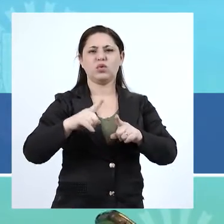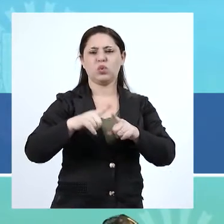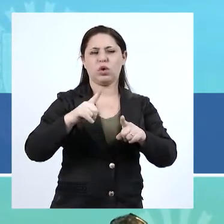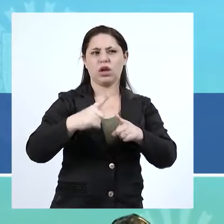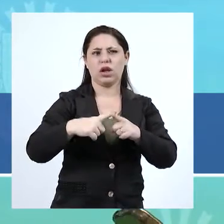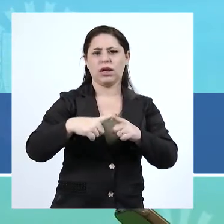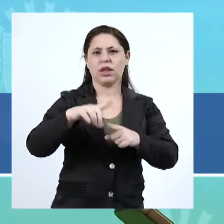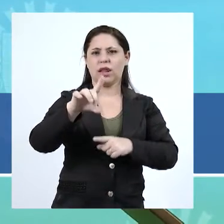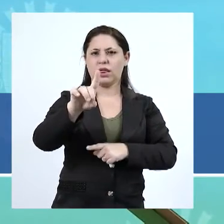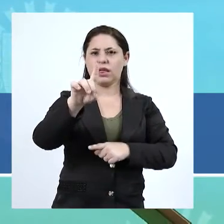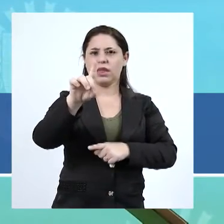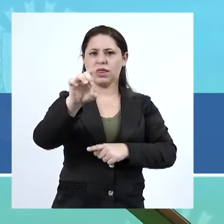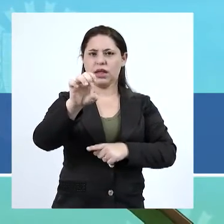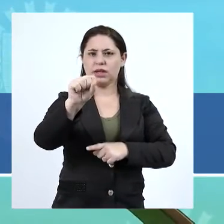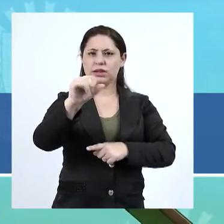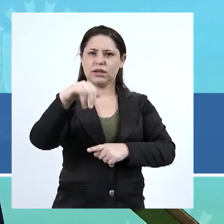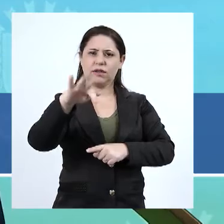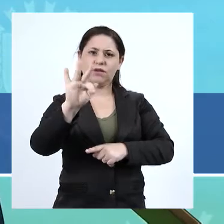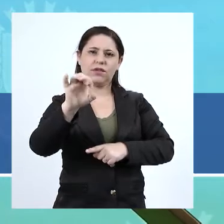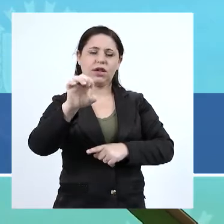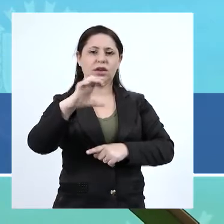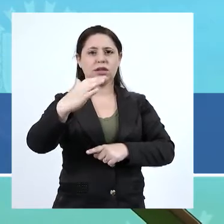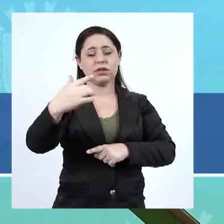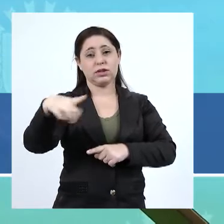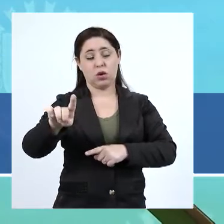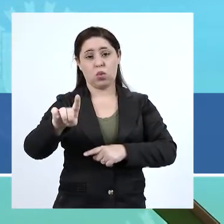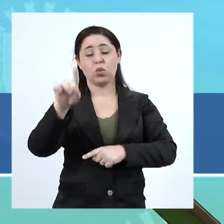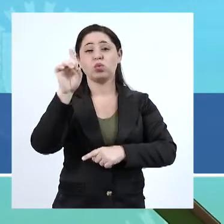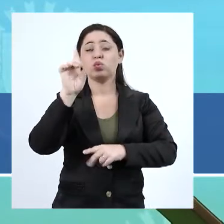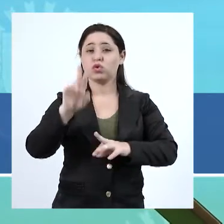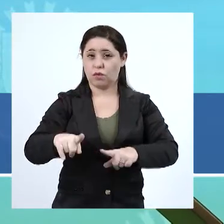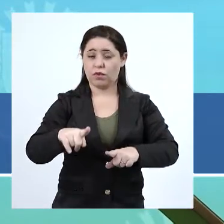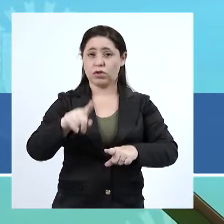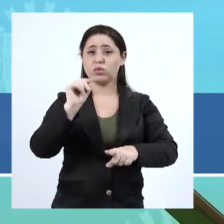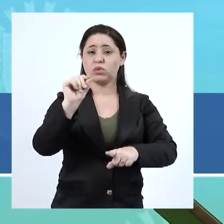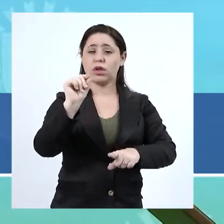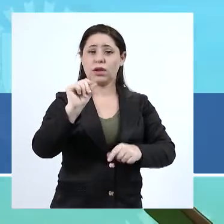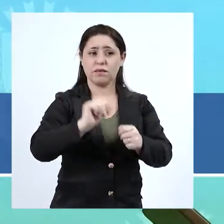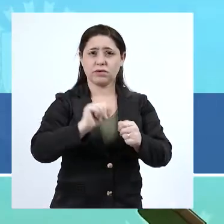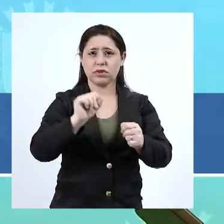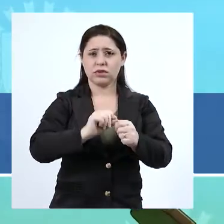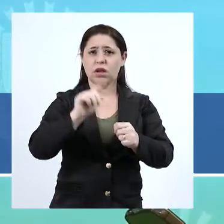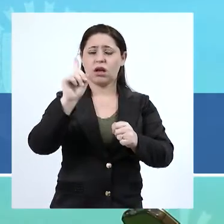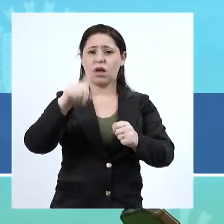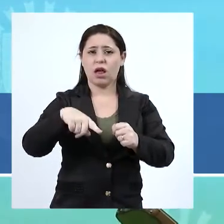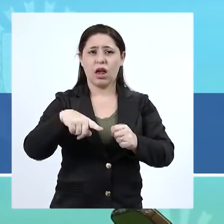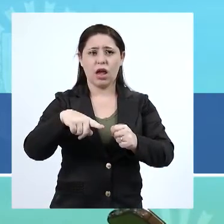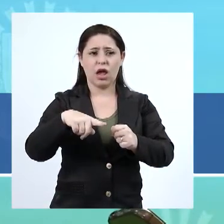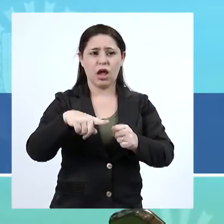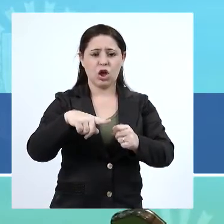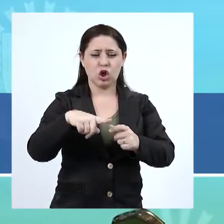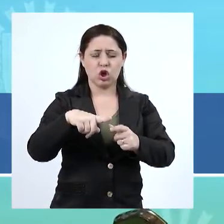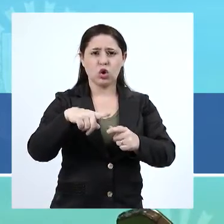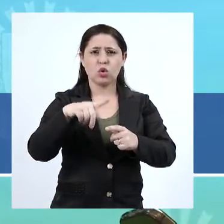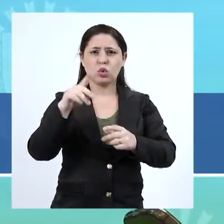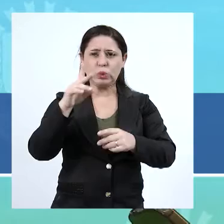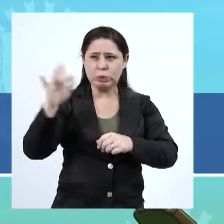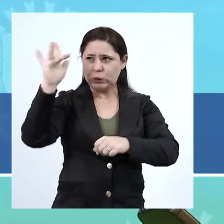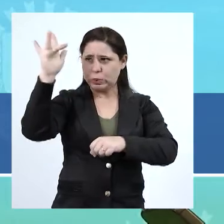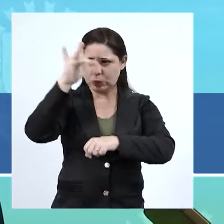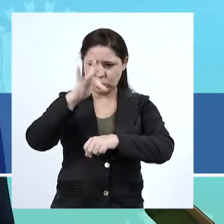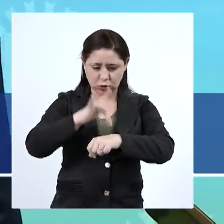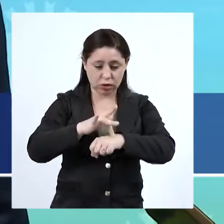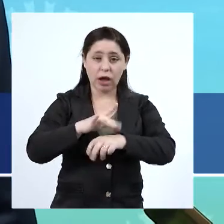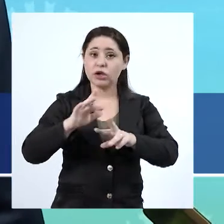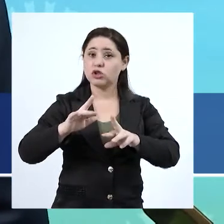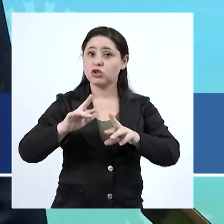né, da desinfecção ou diferente de a gente fazer aquele combate ao